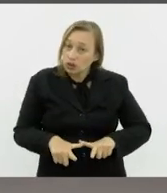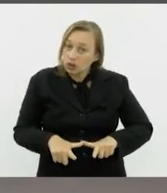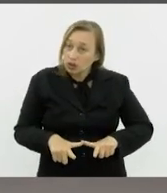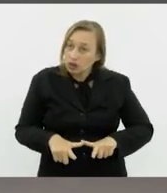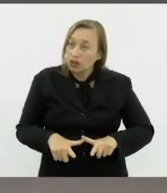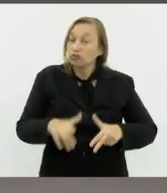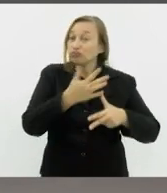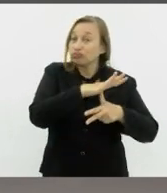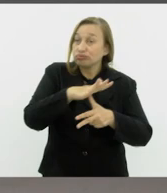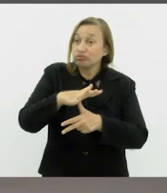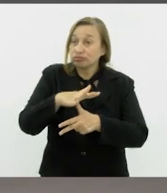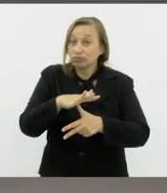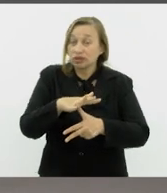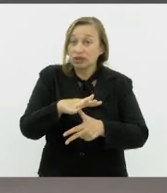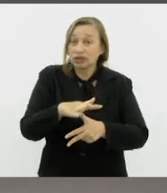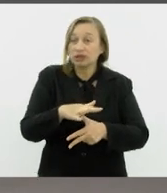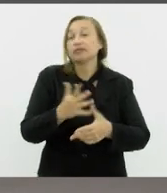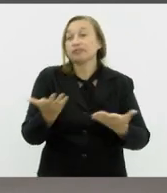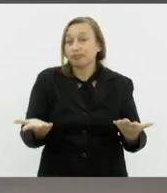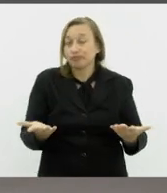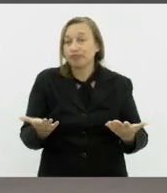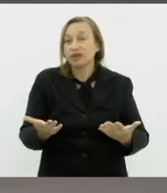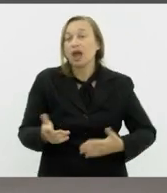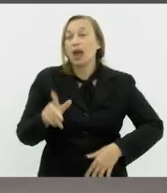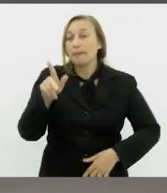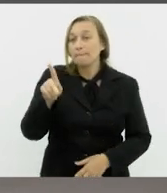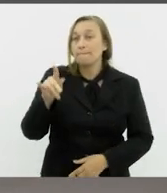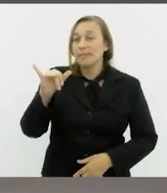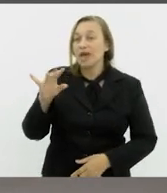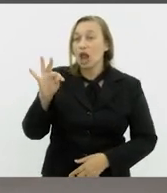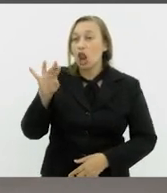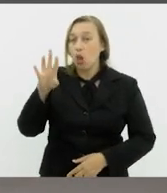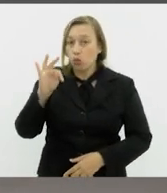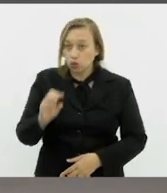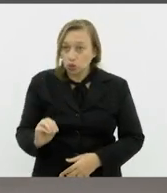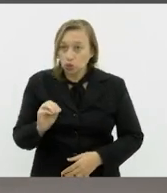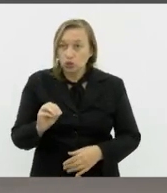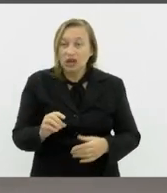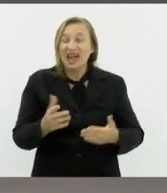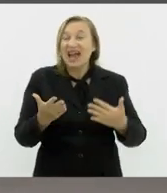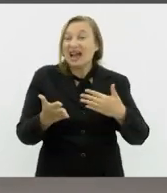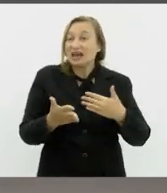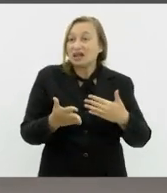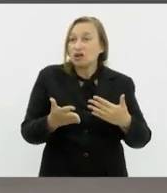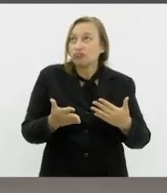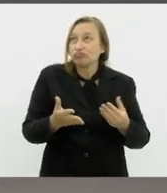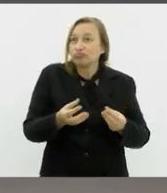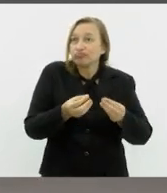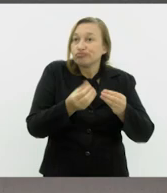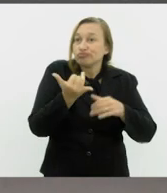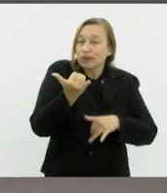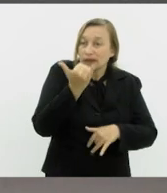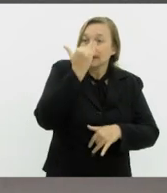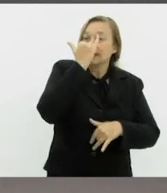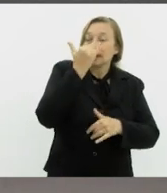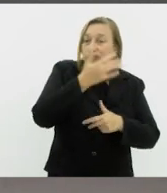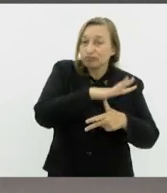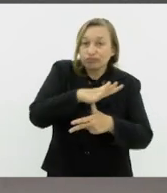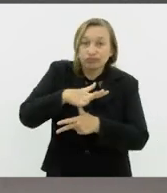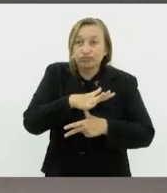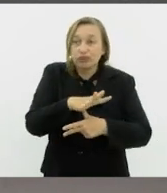que circulam. A cada tragédia, a cada desastre de helicóptero, fica